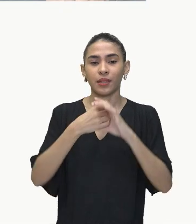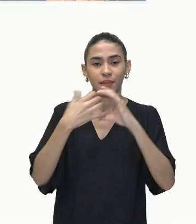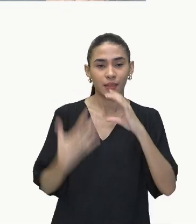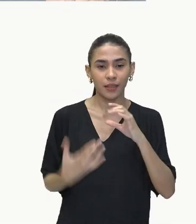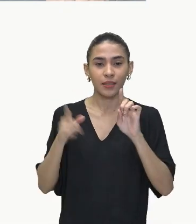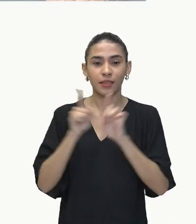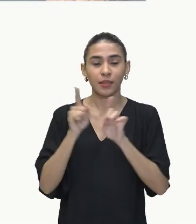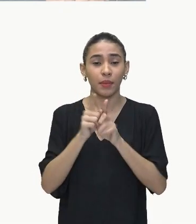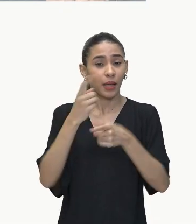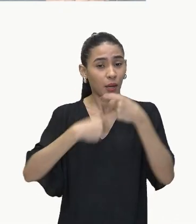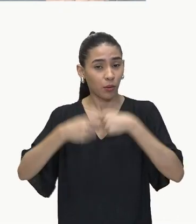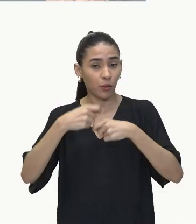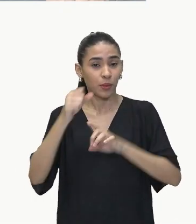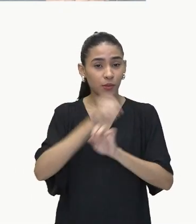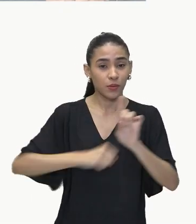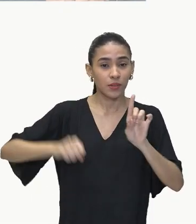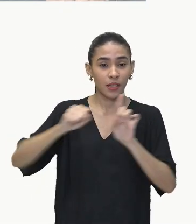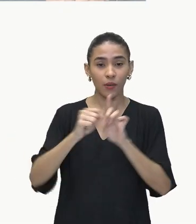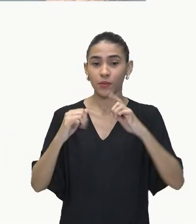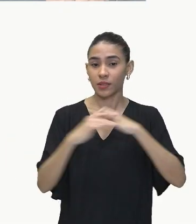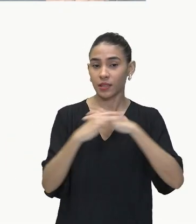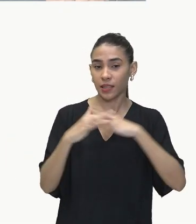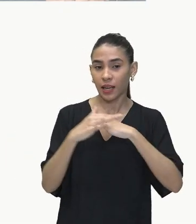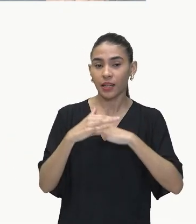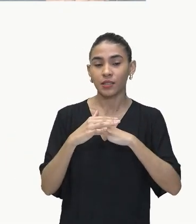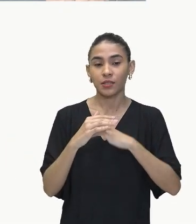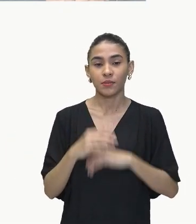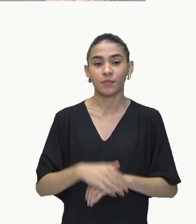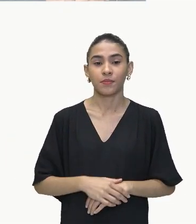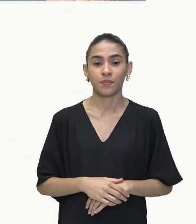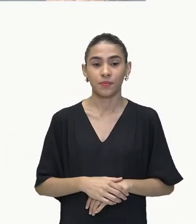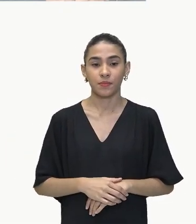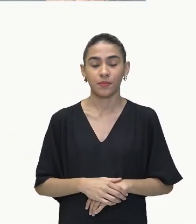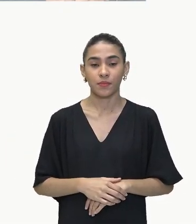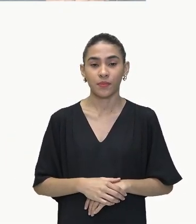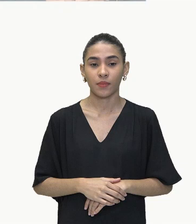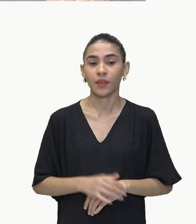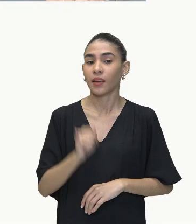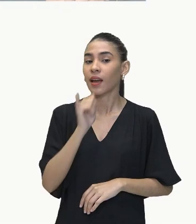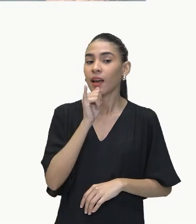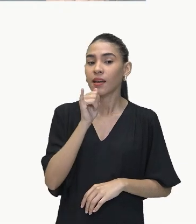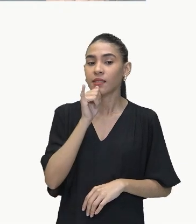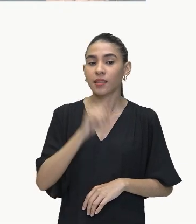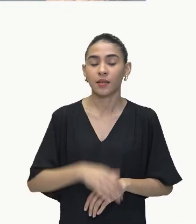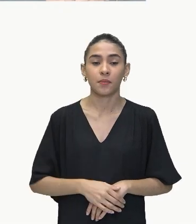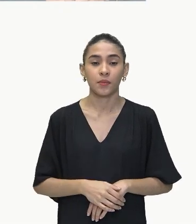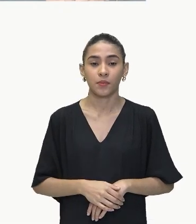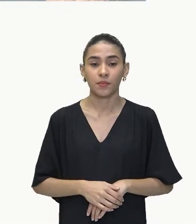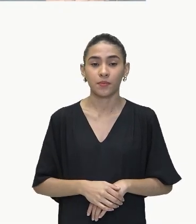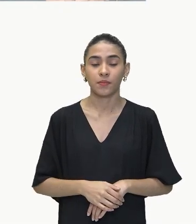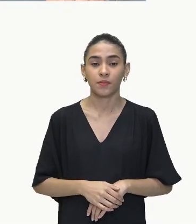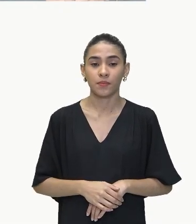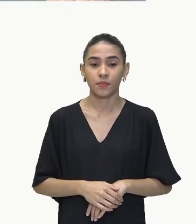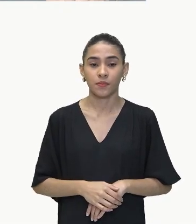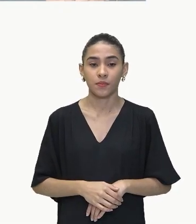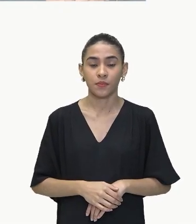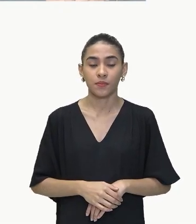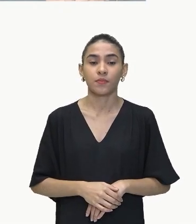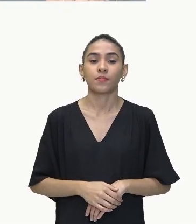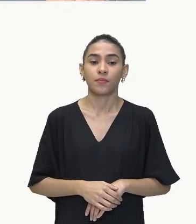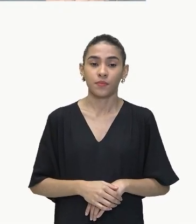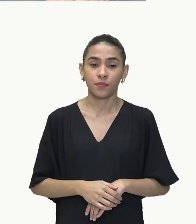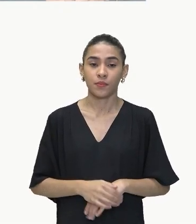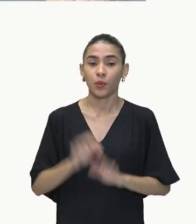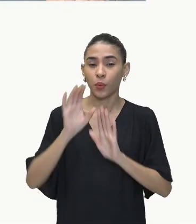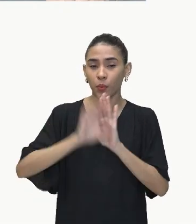integração econômica e social entre as cidades que as compõem. Um exemplo do que quer se dizer